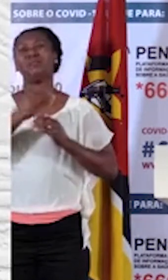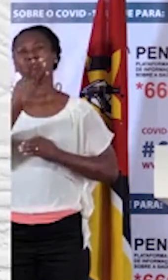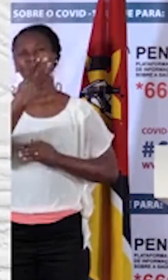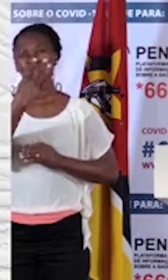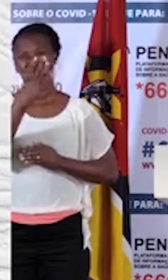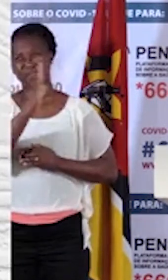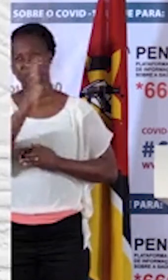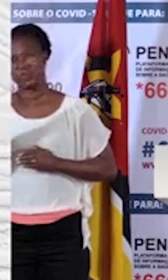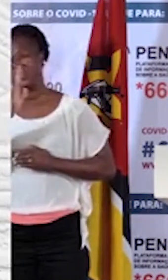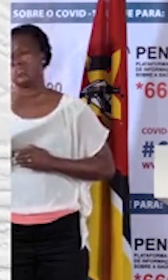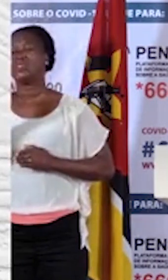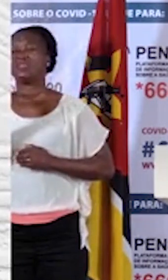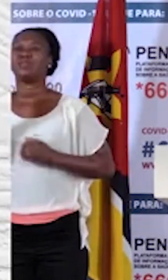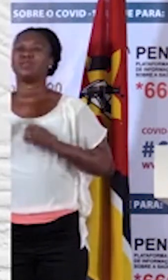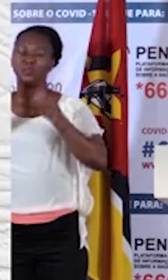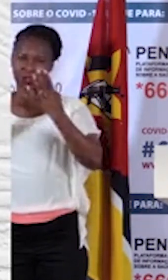anos.